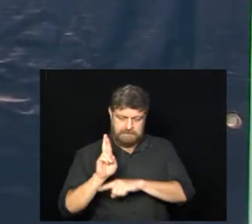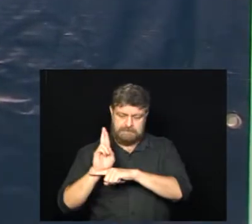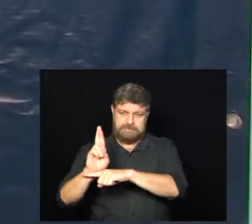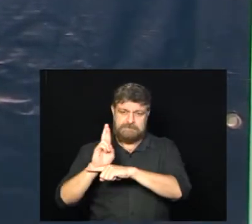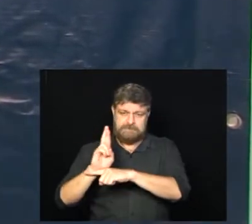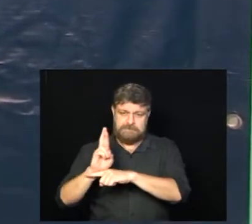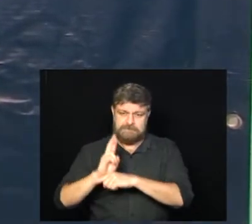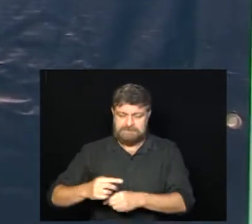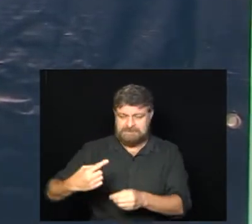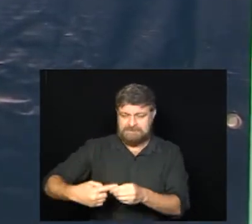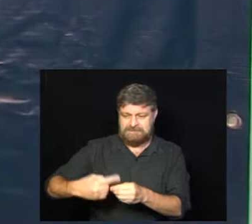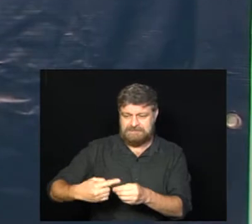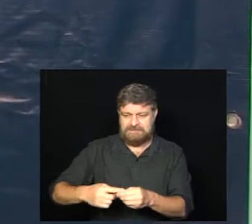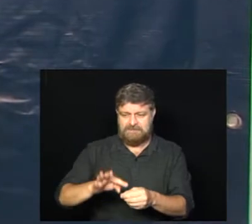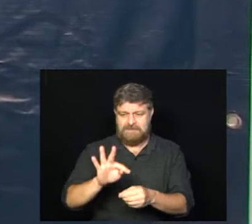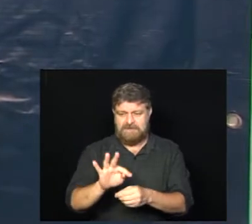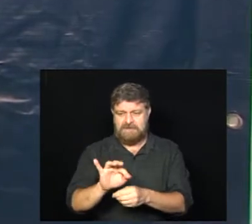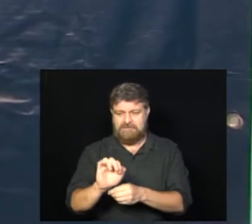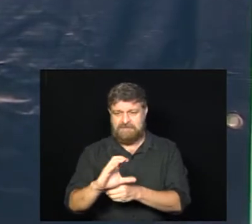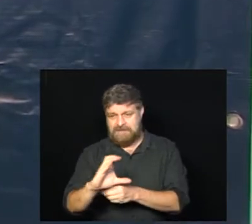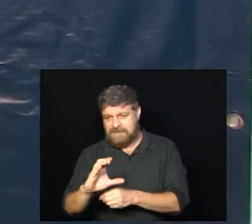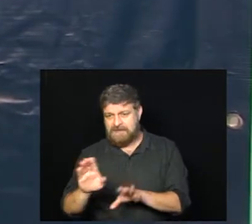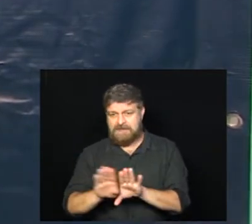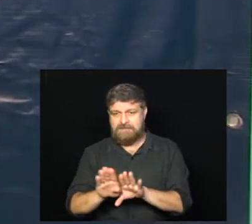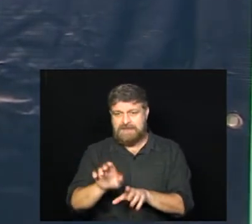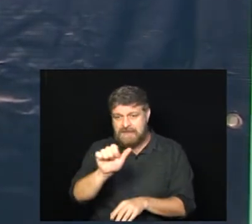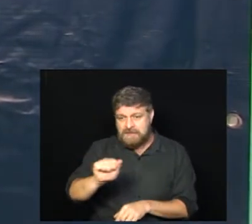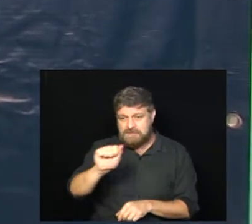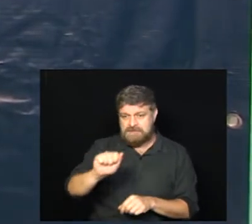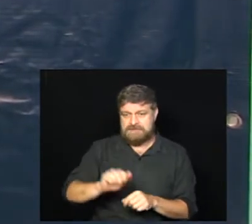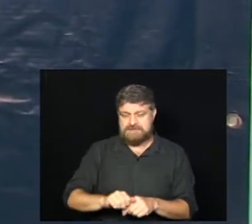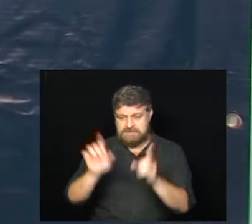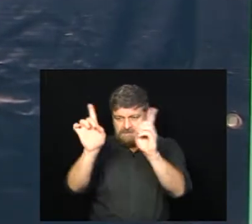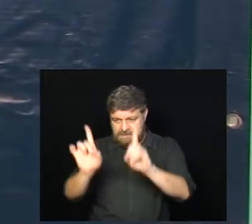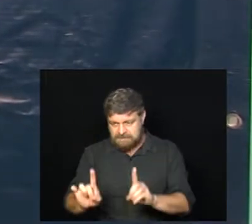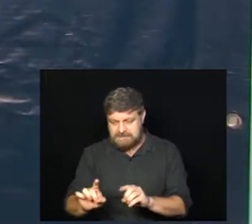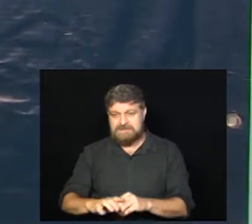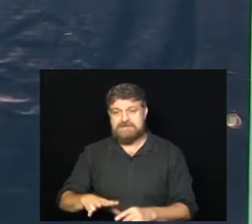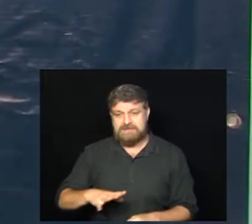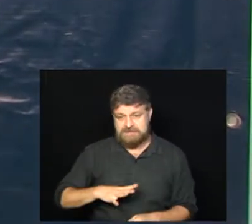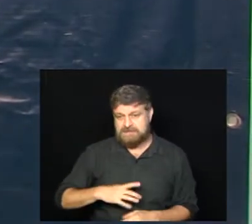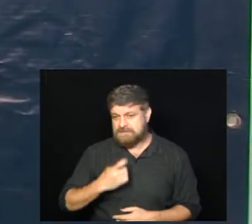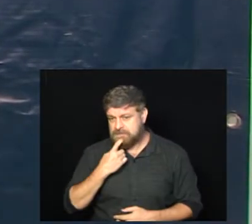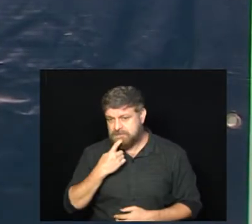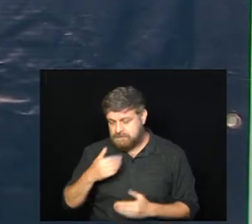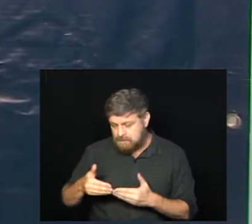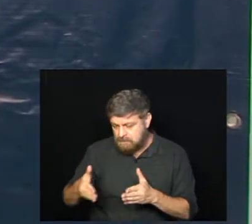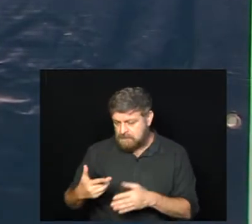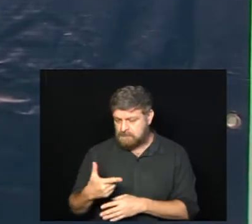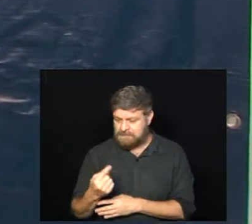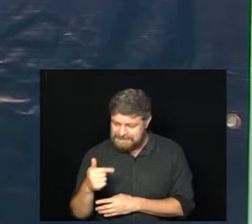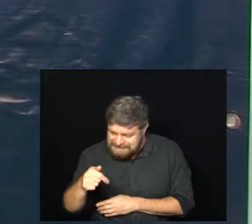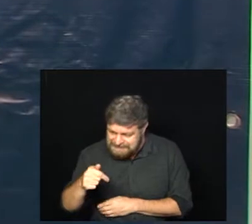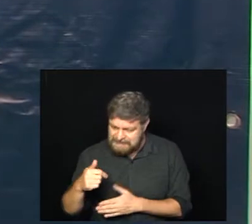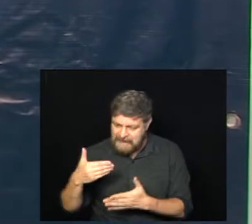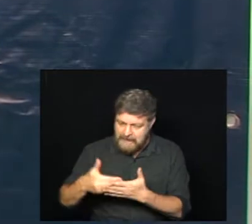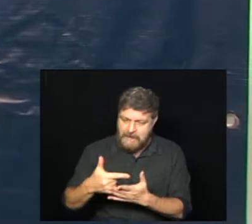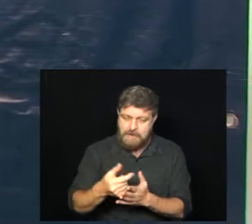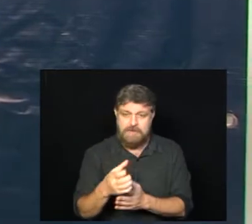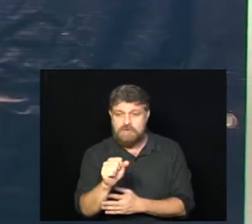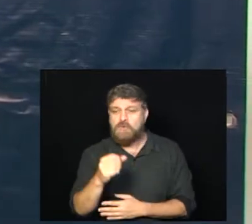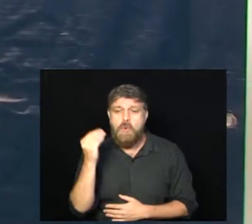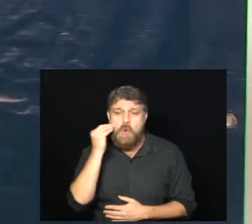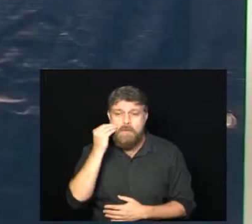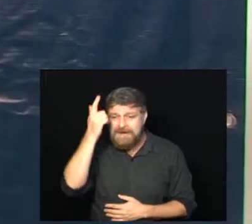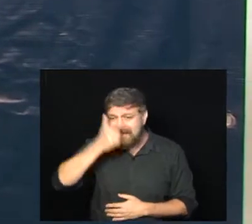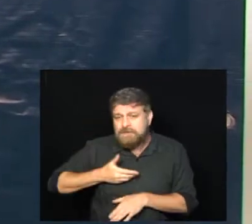cidade, o FIEC, representar a APC Campinas, que me abriu as portas aí no ano de 2017 para 2018, onde eu tive a oportunidade de